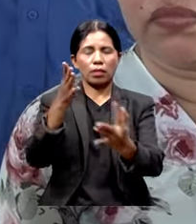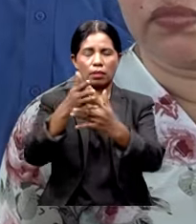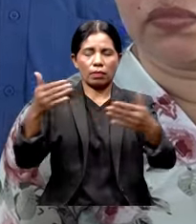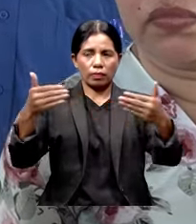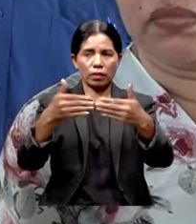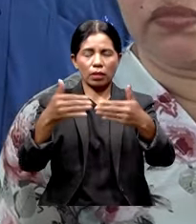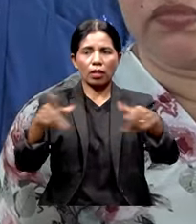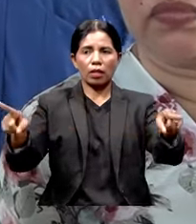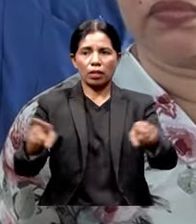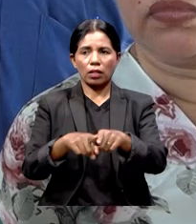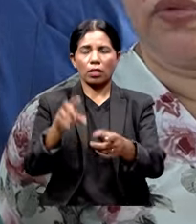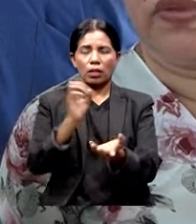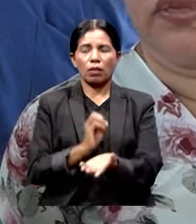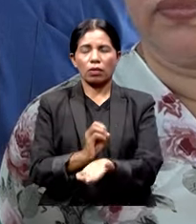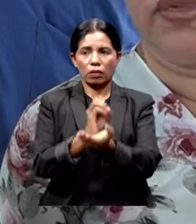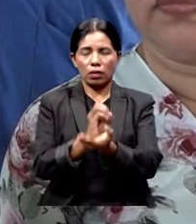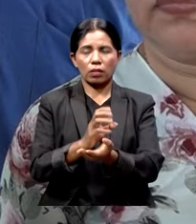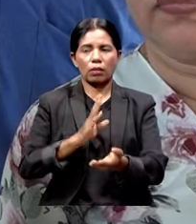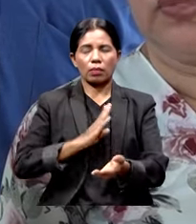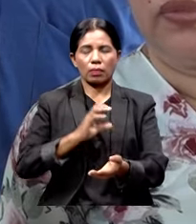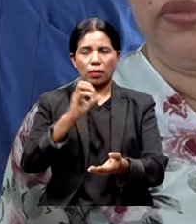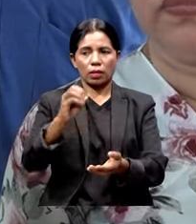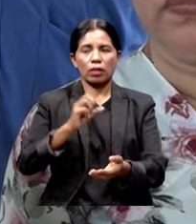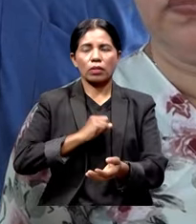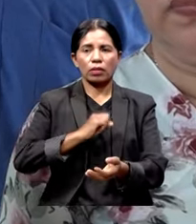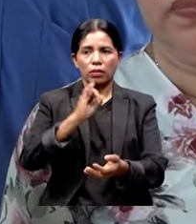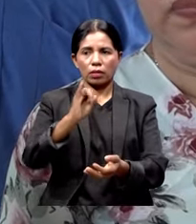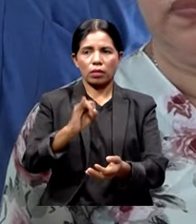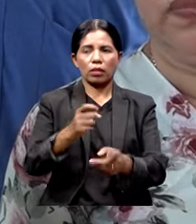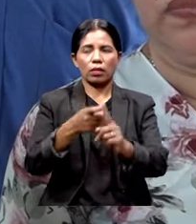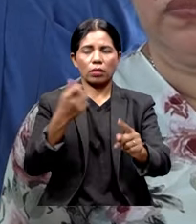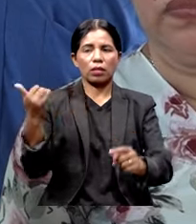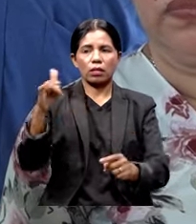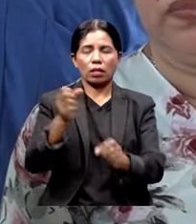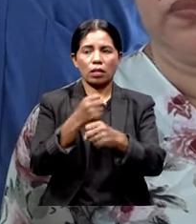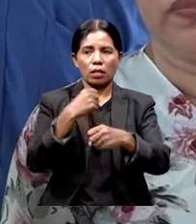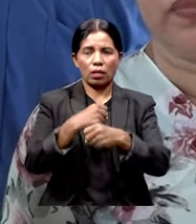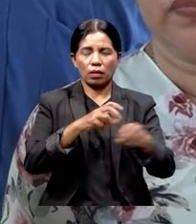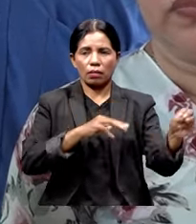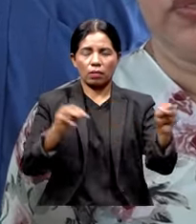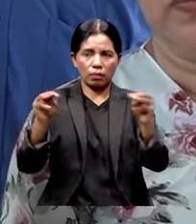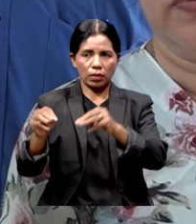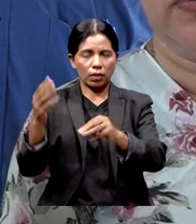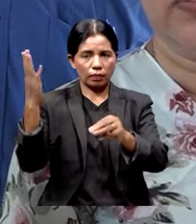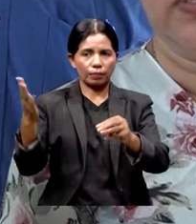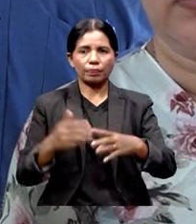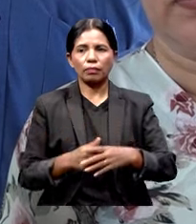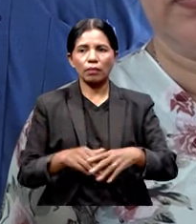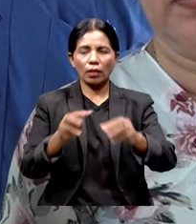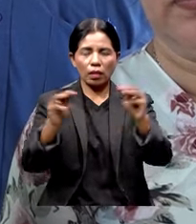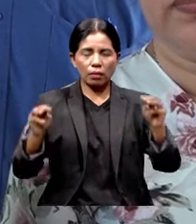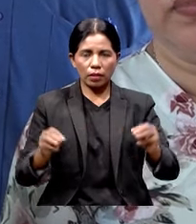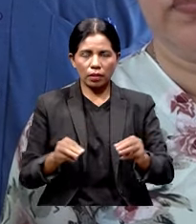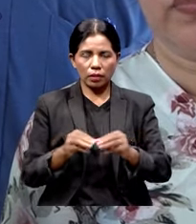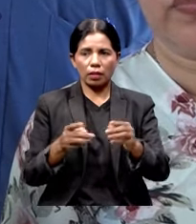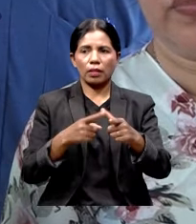né, são Oikusi, Bobonaro, Rosuai, né, Ursida Sira, Serra Lá, mobilização e a município Lara,